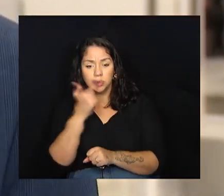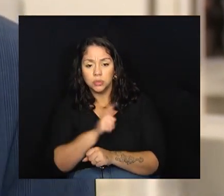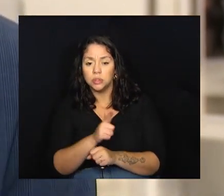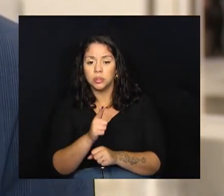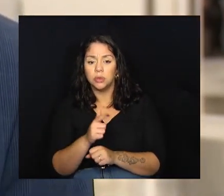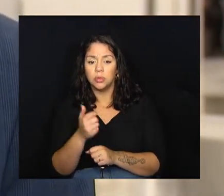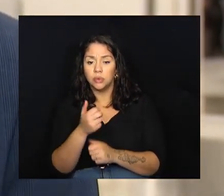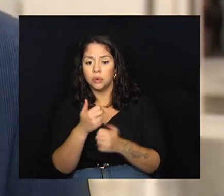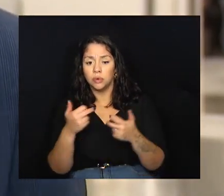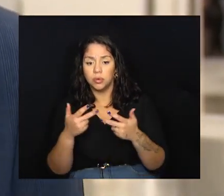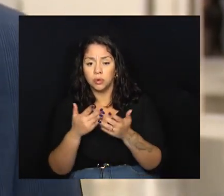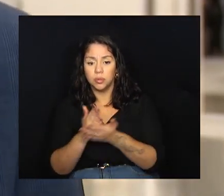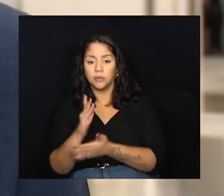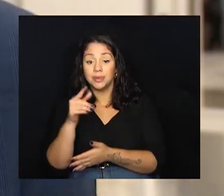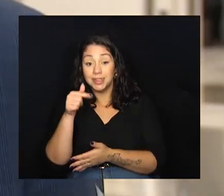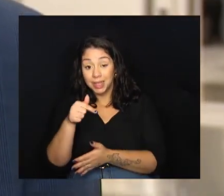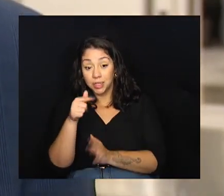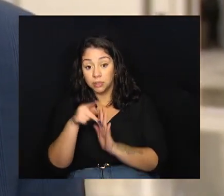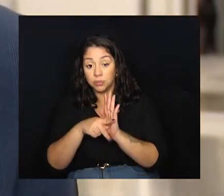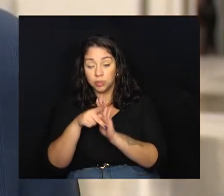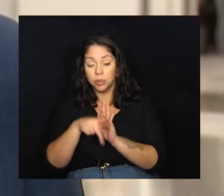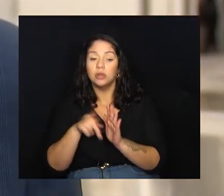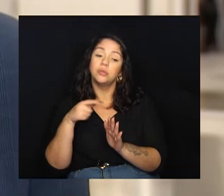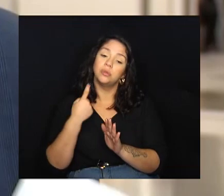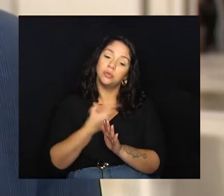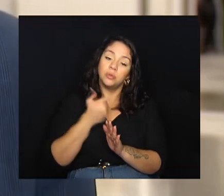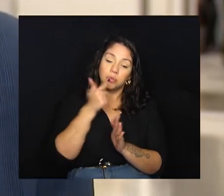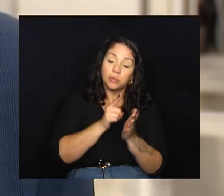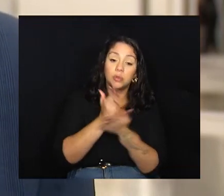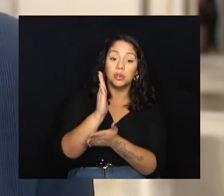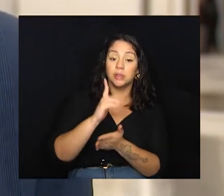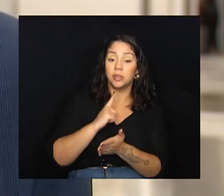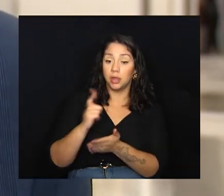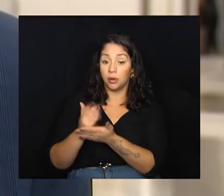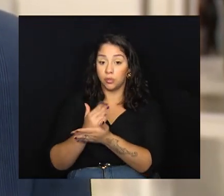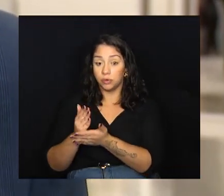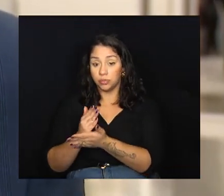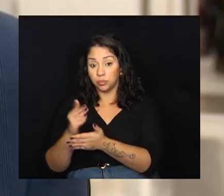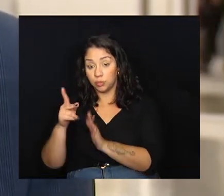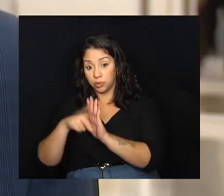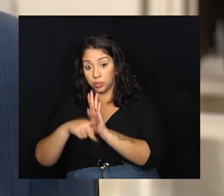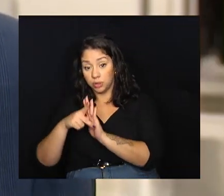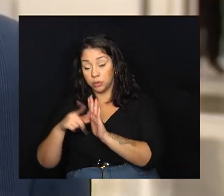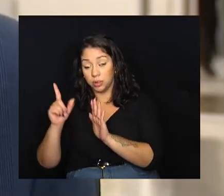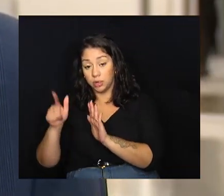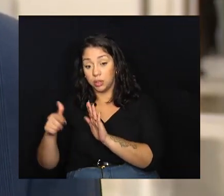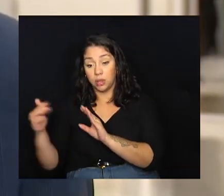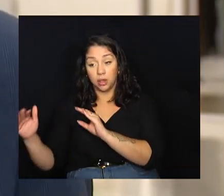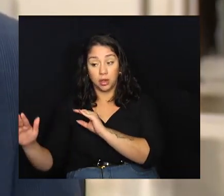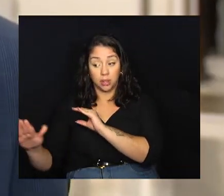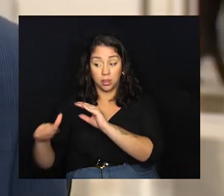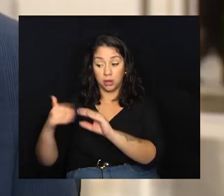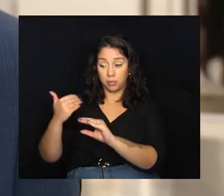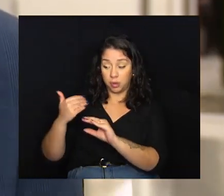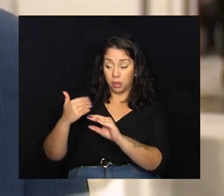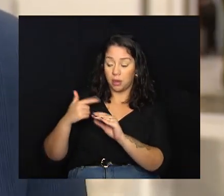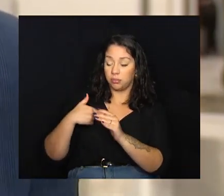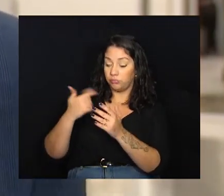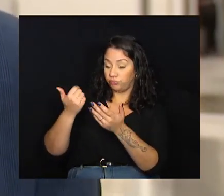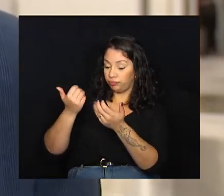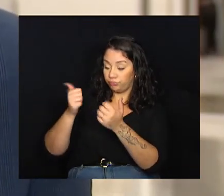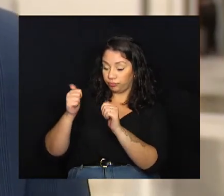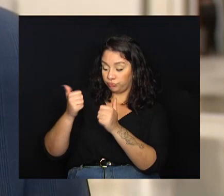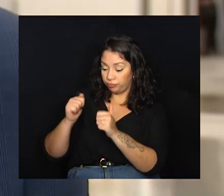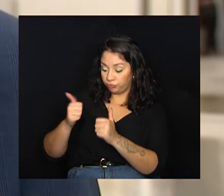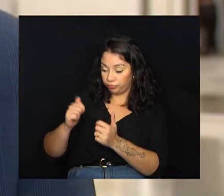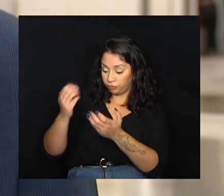projetos que passou pela nossa comissão Então a gente tem aqueles projetos que vem encaminhado por outros vereadores que a comissão análise dá o seu parecer e